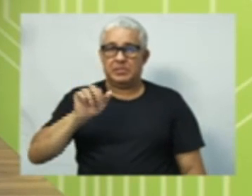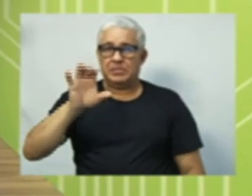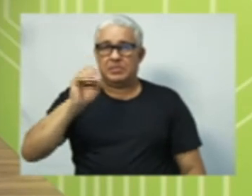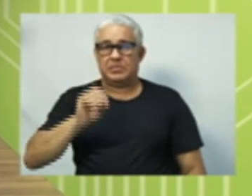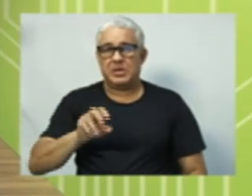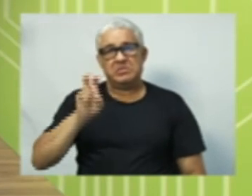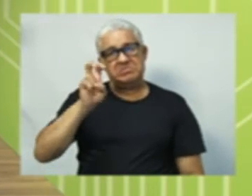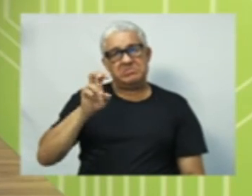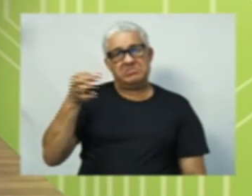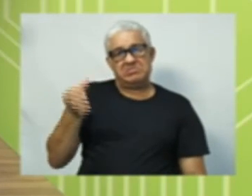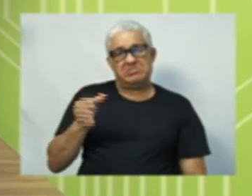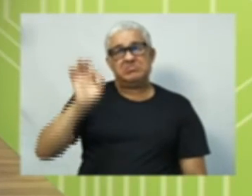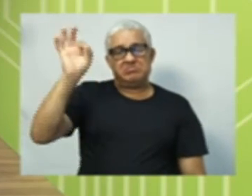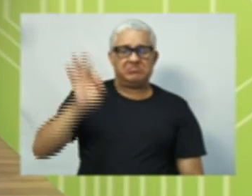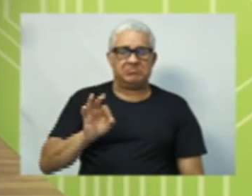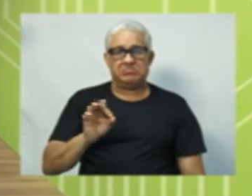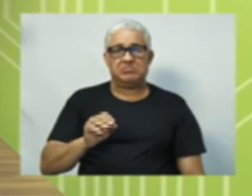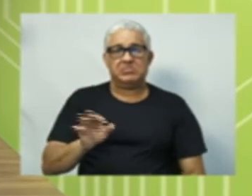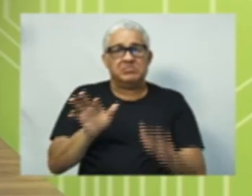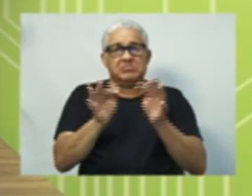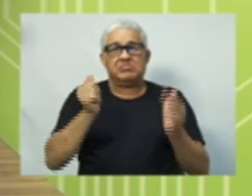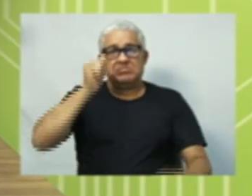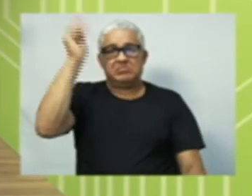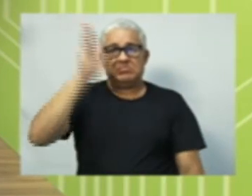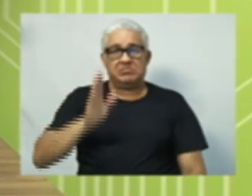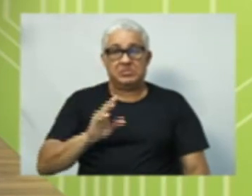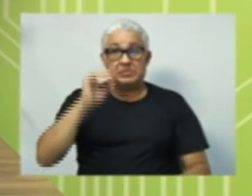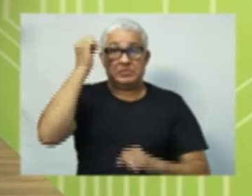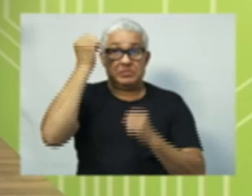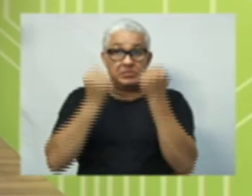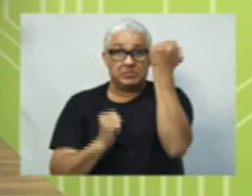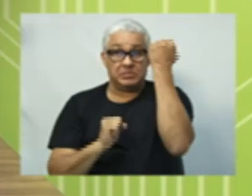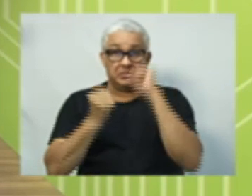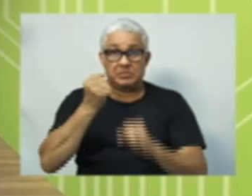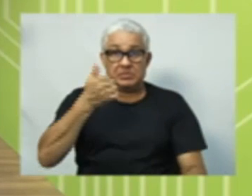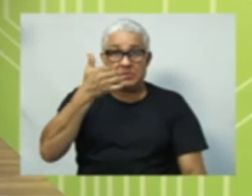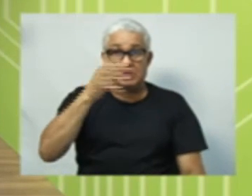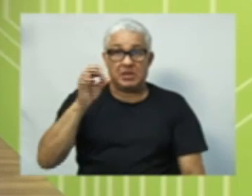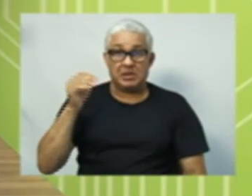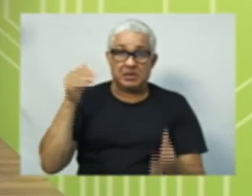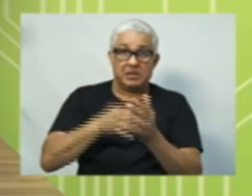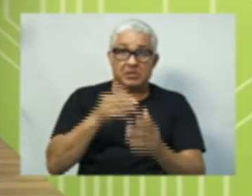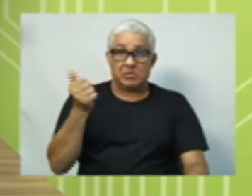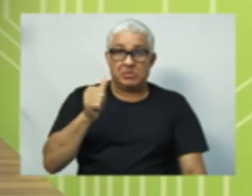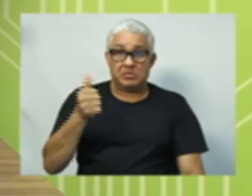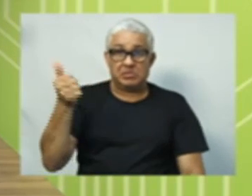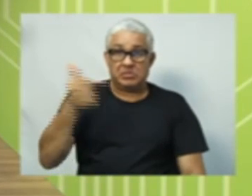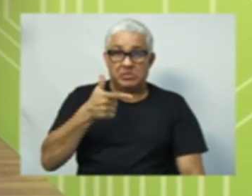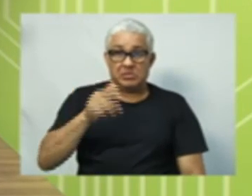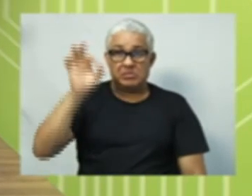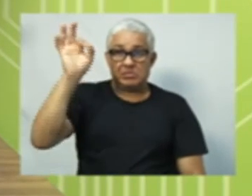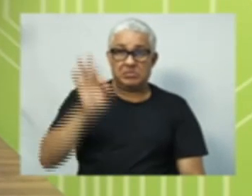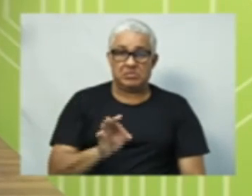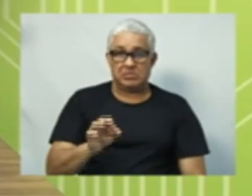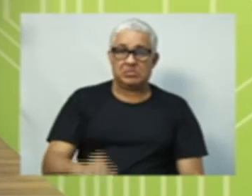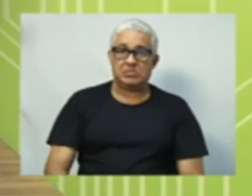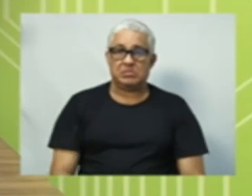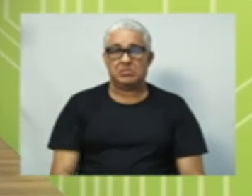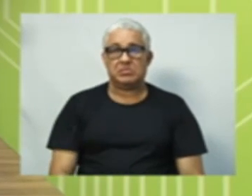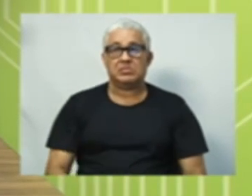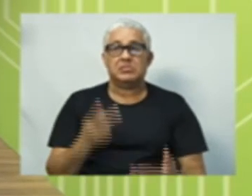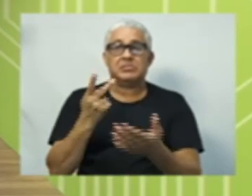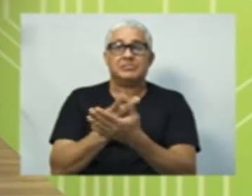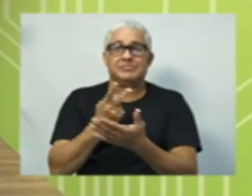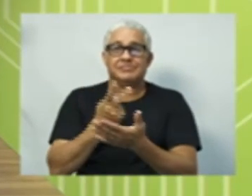5% e 6% no Simples Nacional, a de indústria é entre 10% a 11%, 12%. Então, o erro